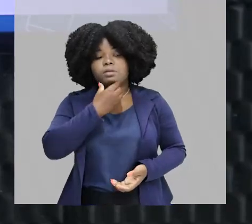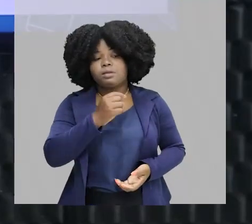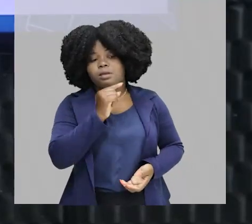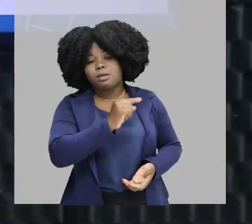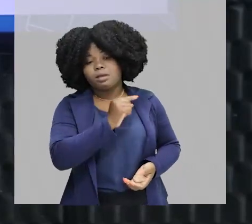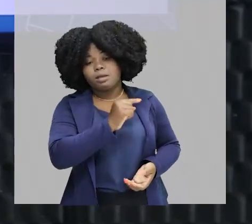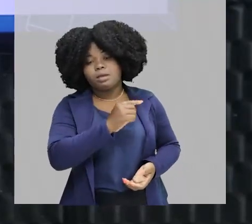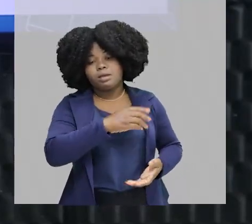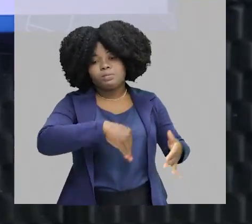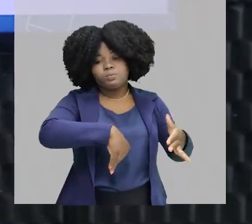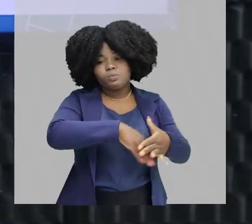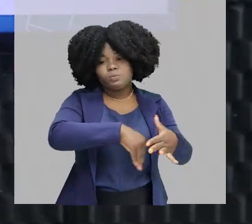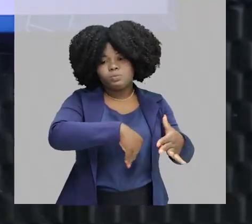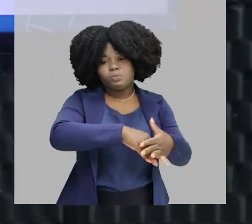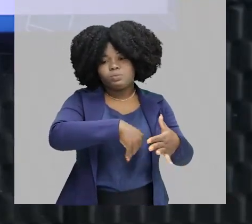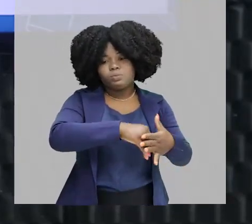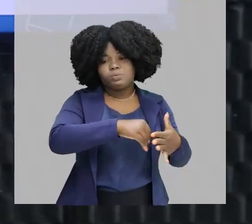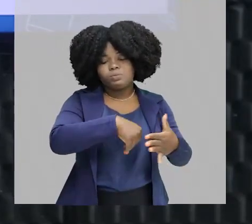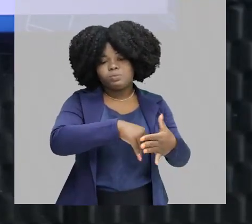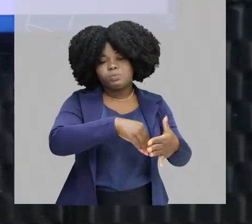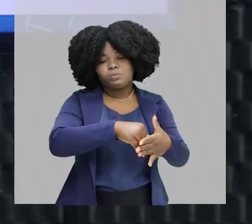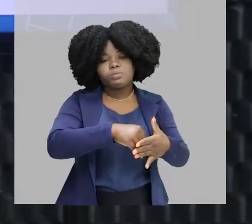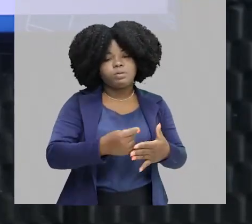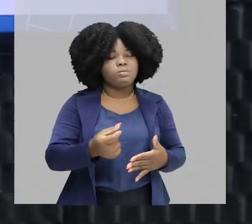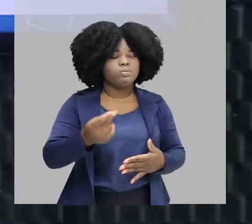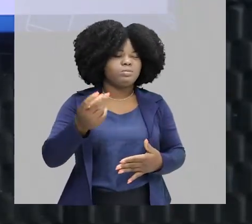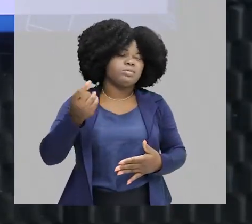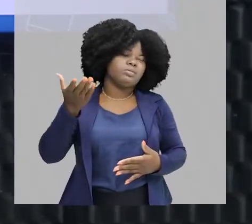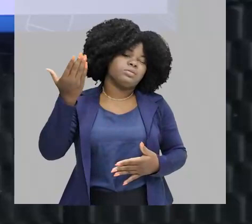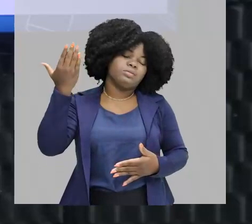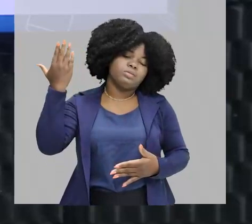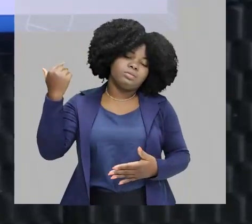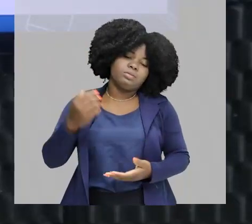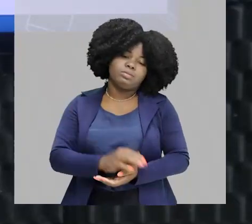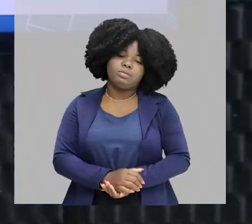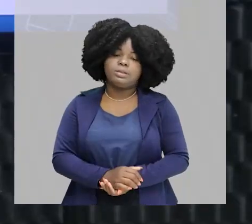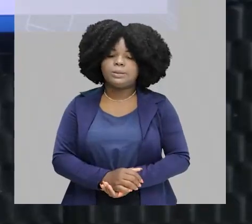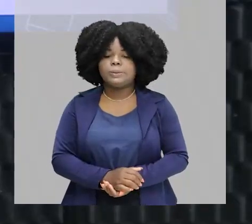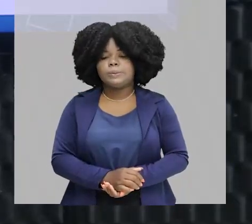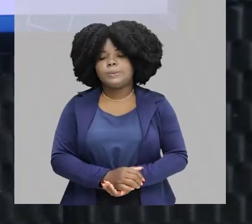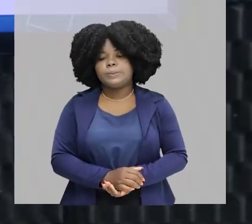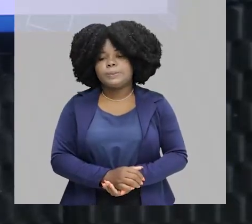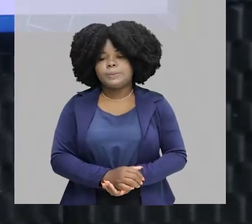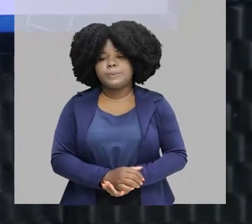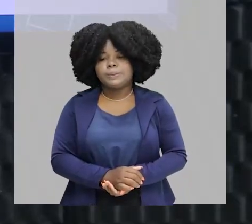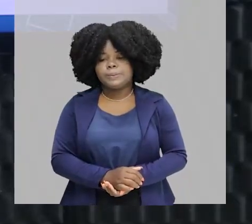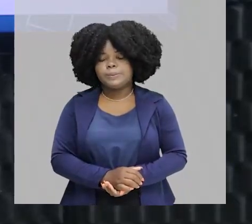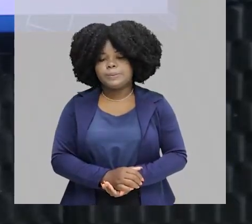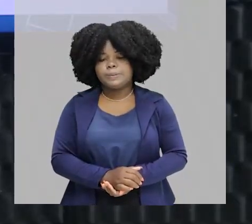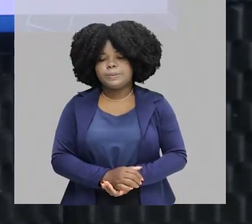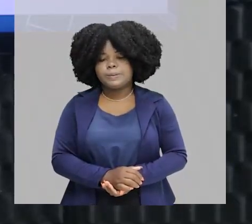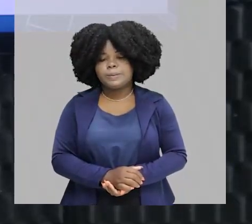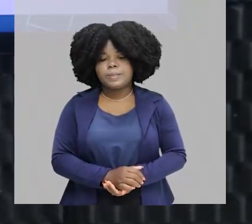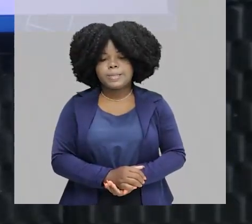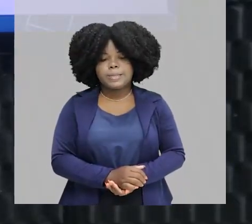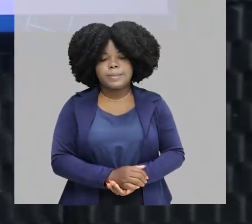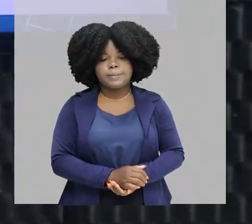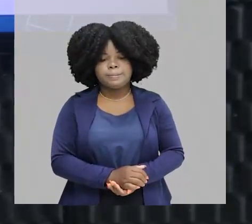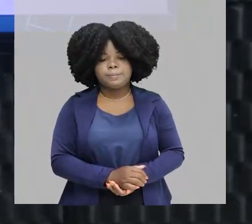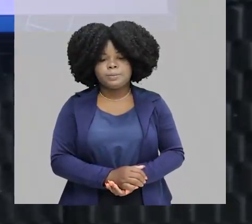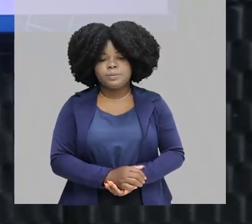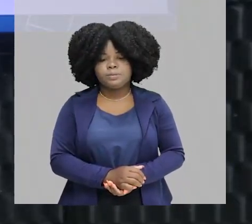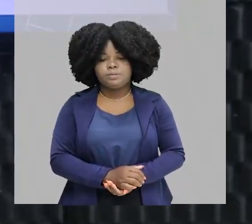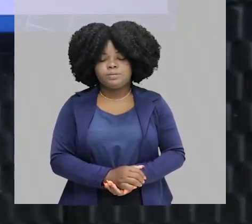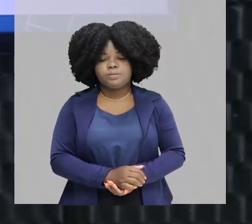jogado futebol há muito tempo, tá? Então, de novo, por muito tempo. He has been living in